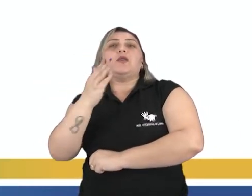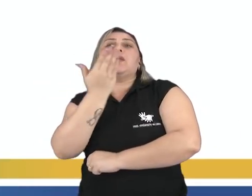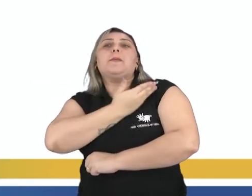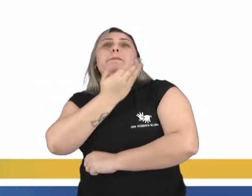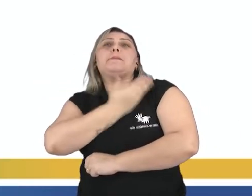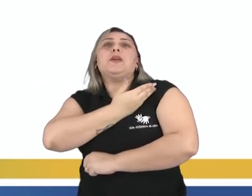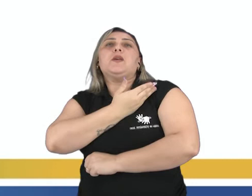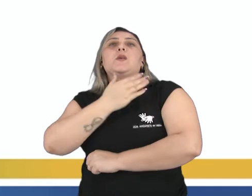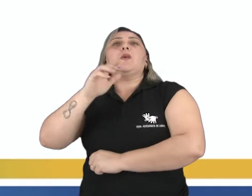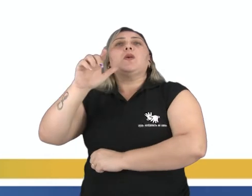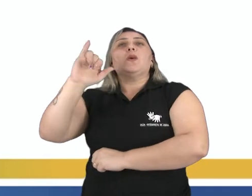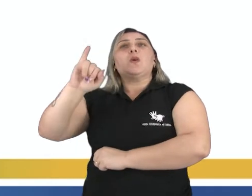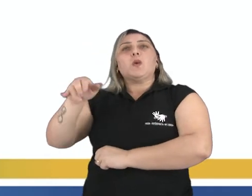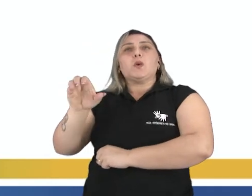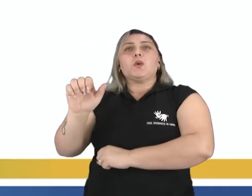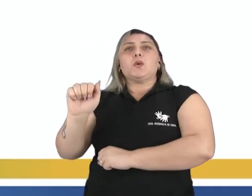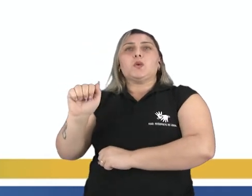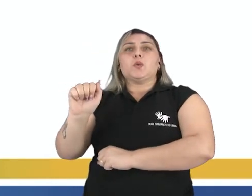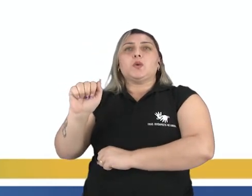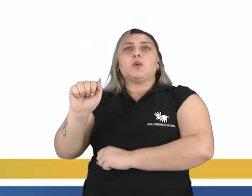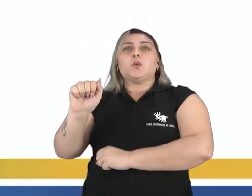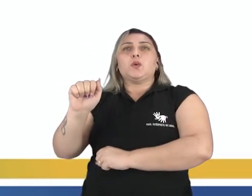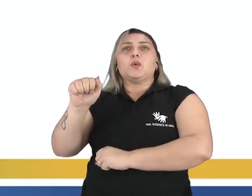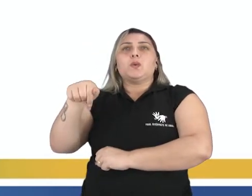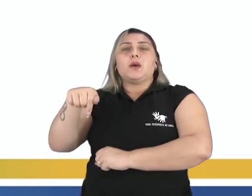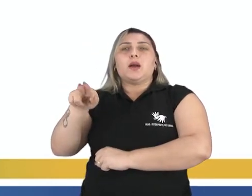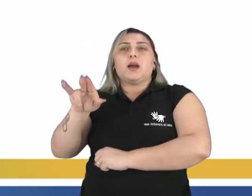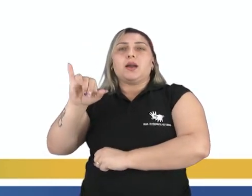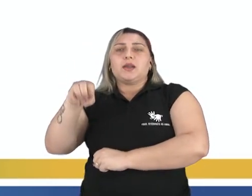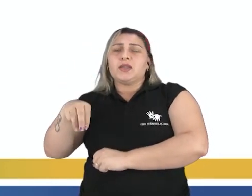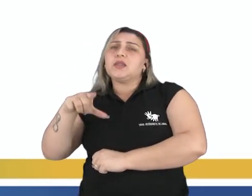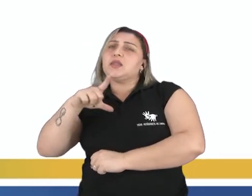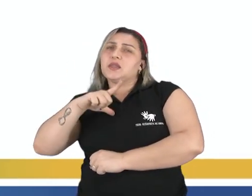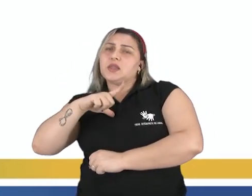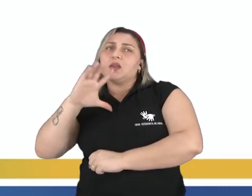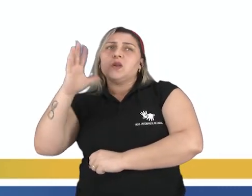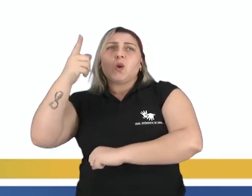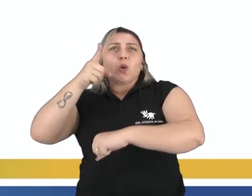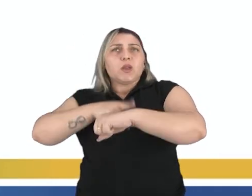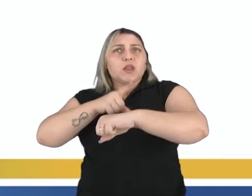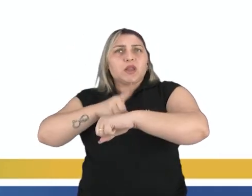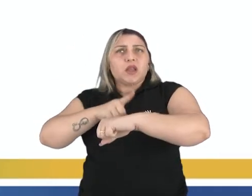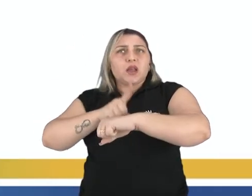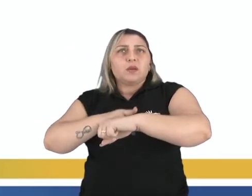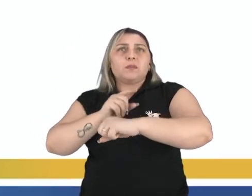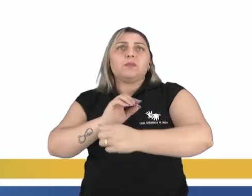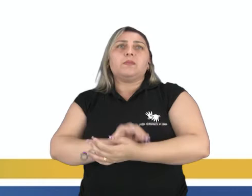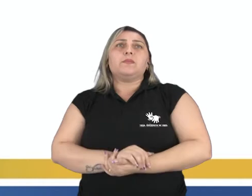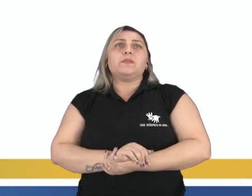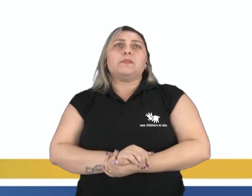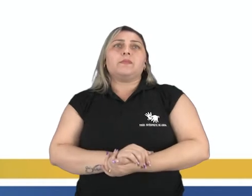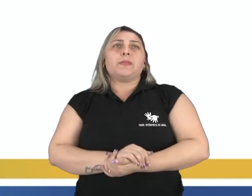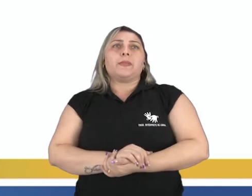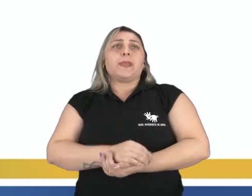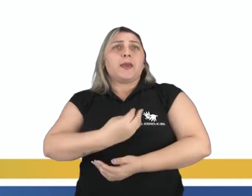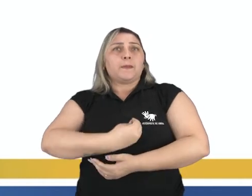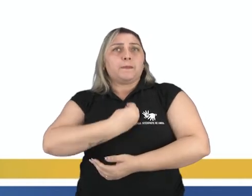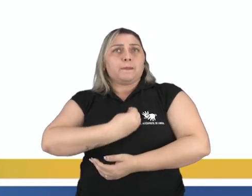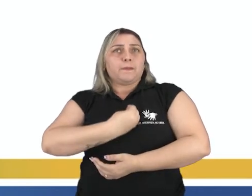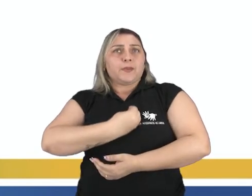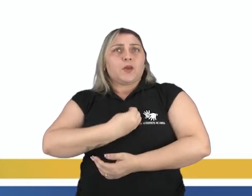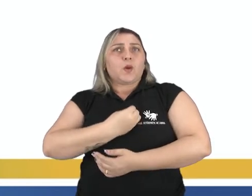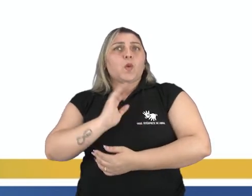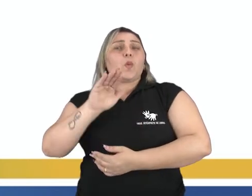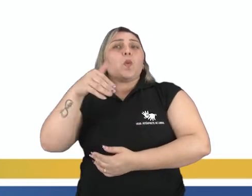thomáz temos aí um lugar de acontecimento certo e o tempo Amém está presente aí